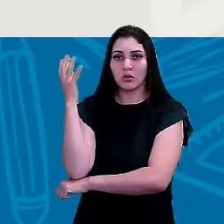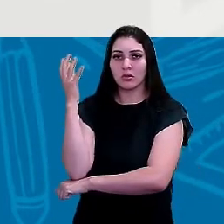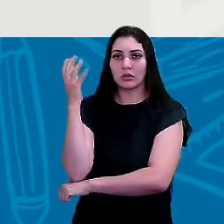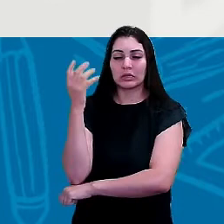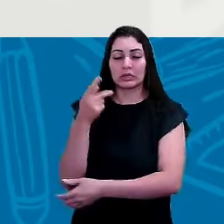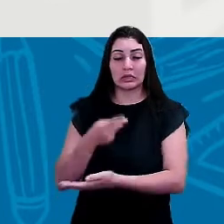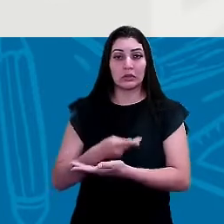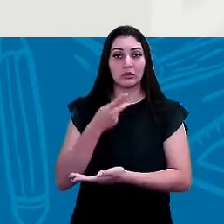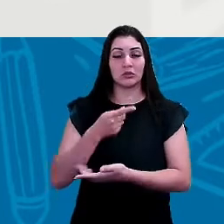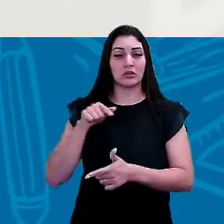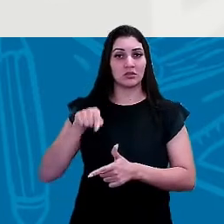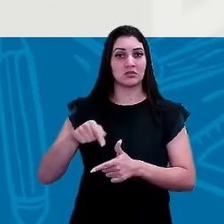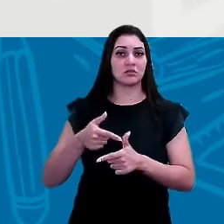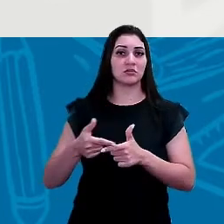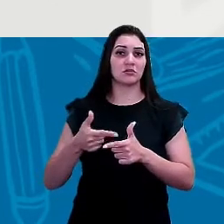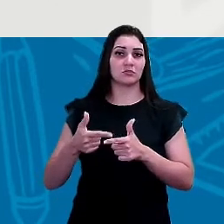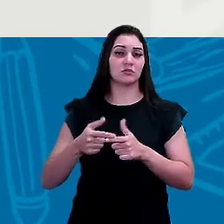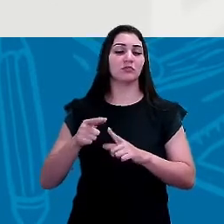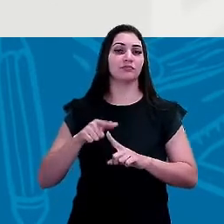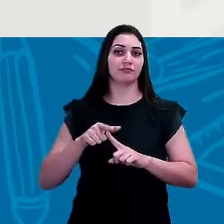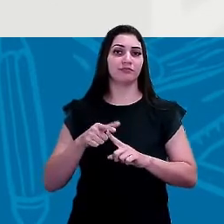de problemas.